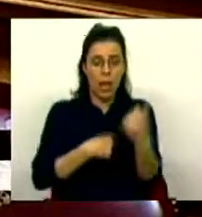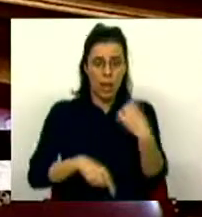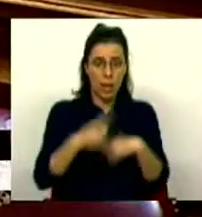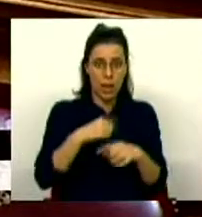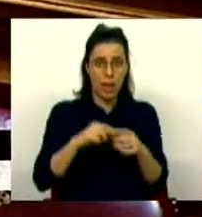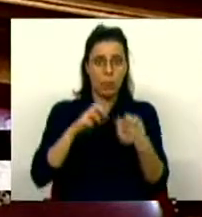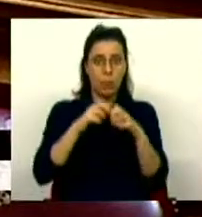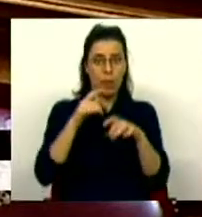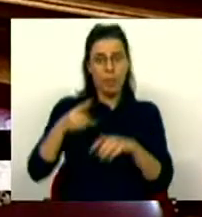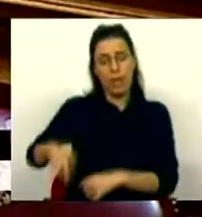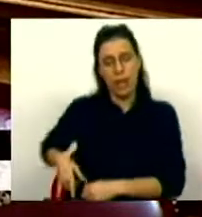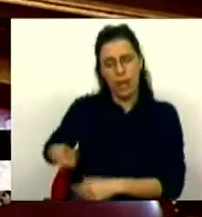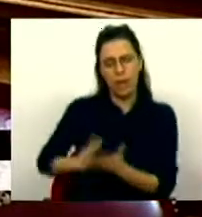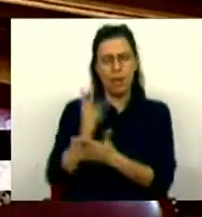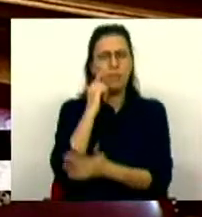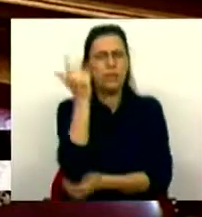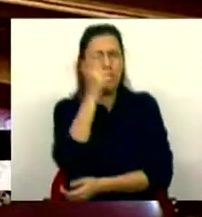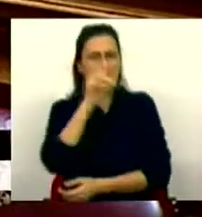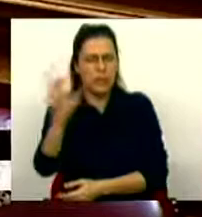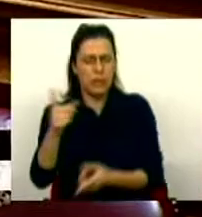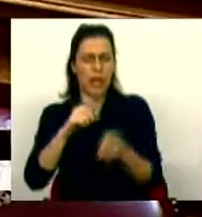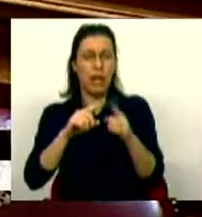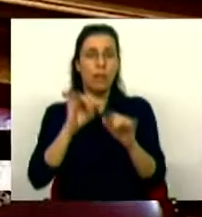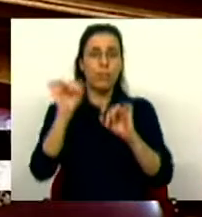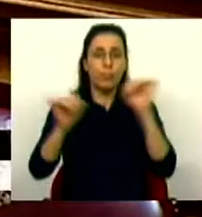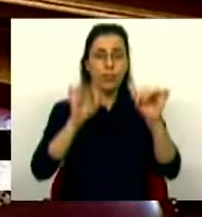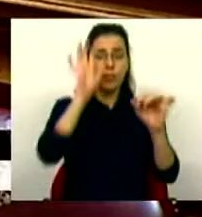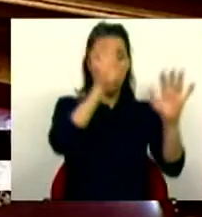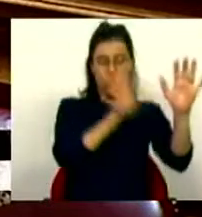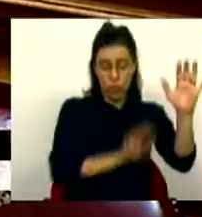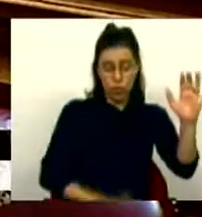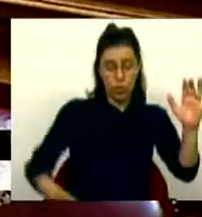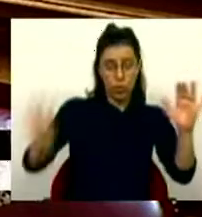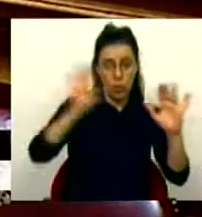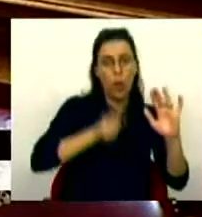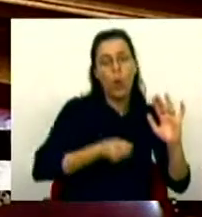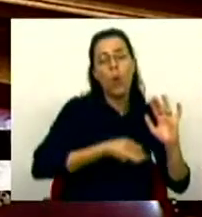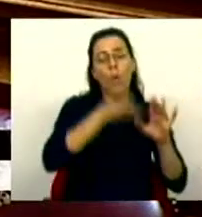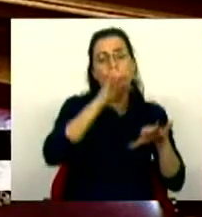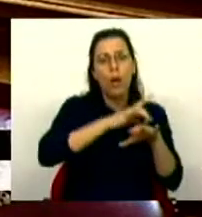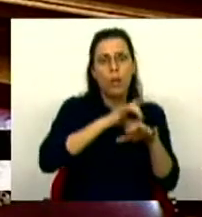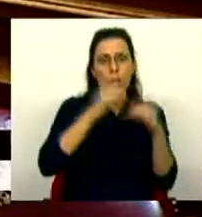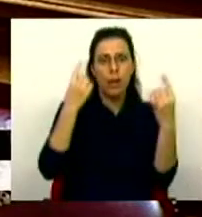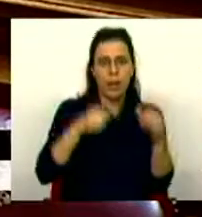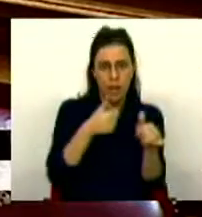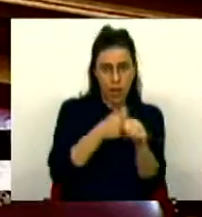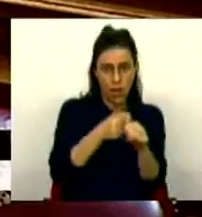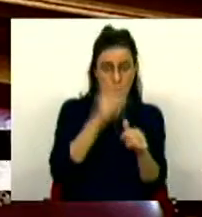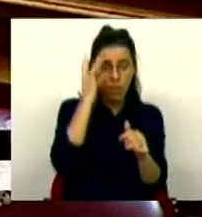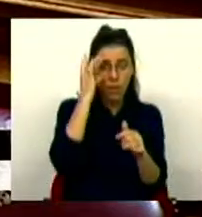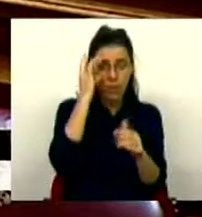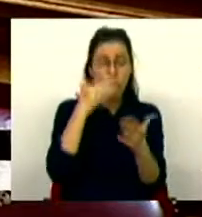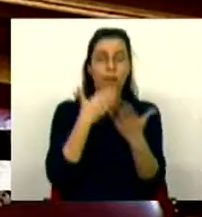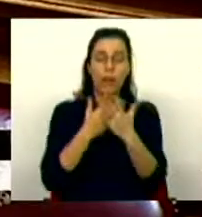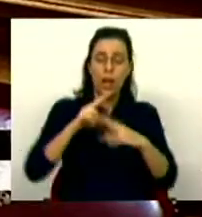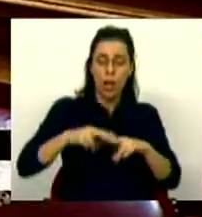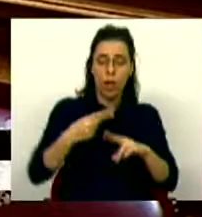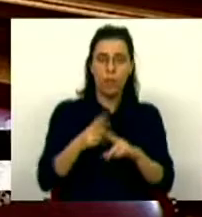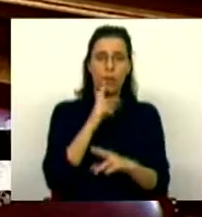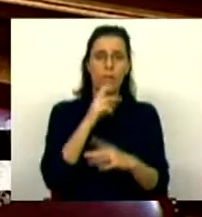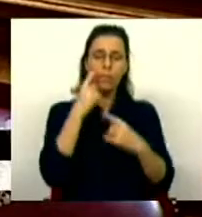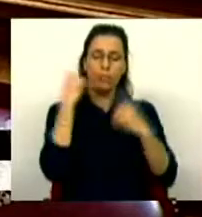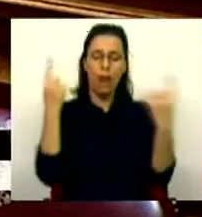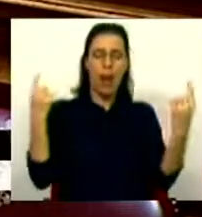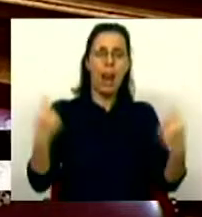insuficientes renais crónicos, a sua distribuição regional, quantos doentes acompanham, que constrangimentos ao reforço das ofertas